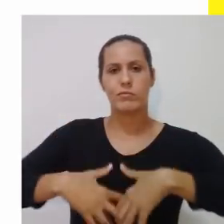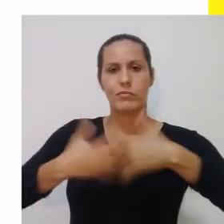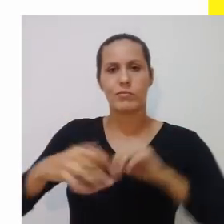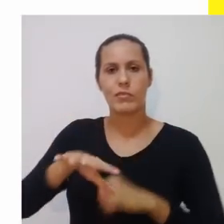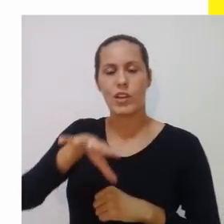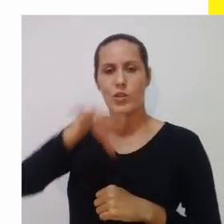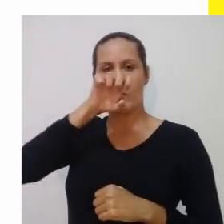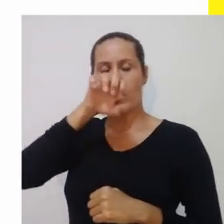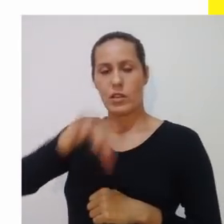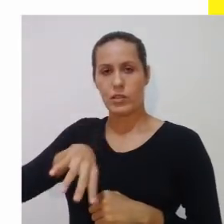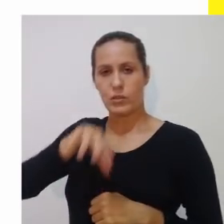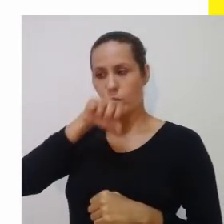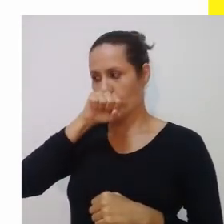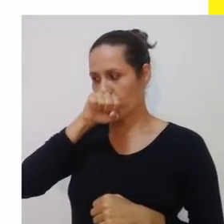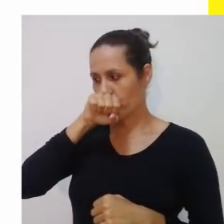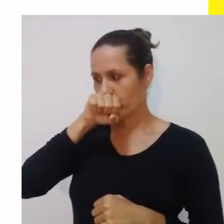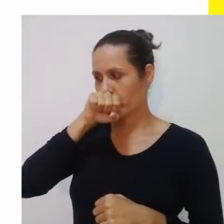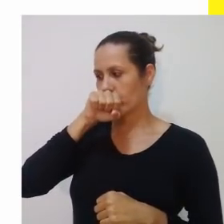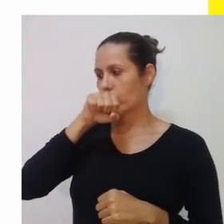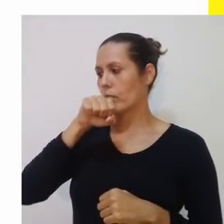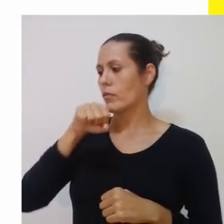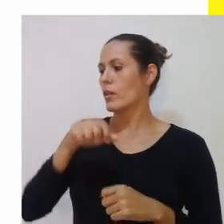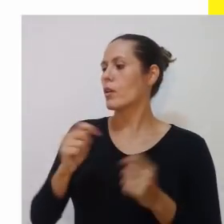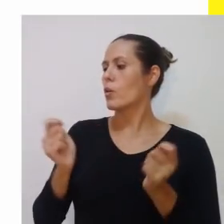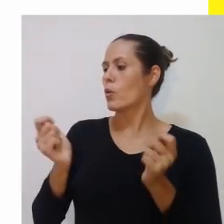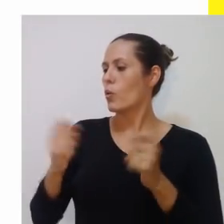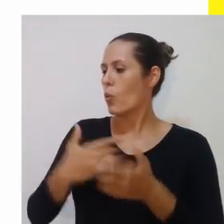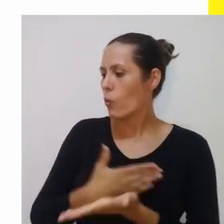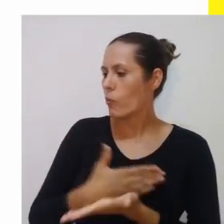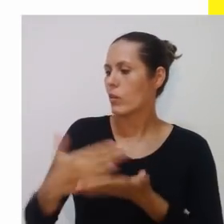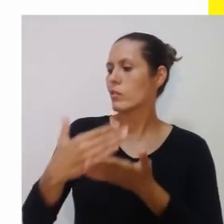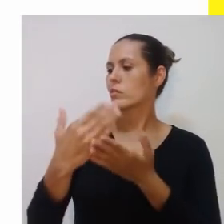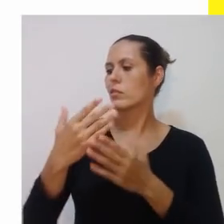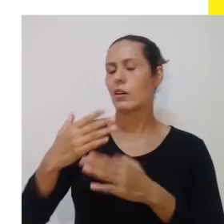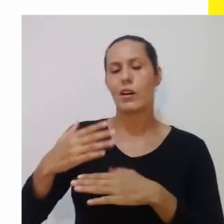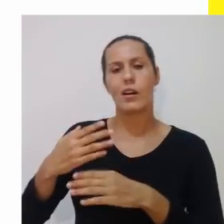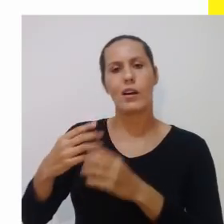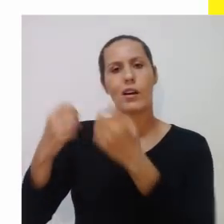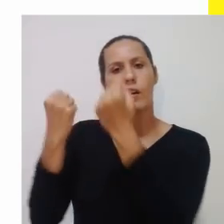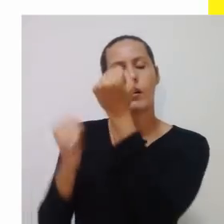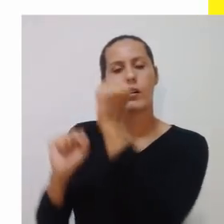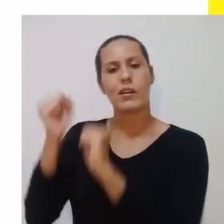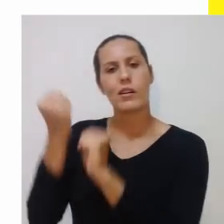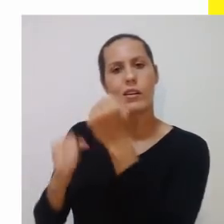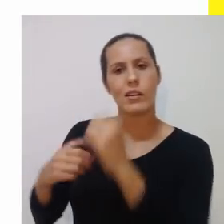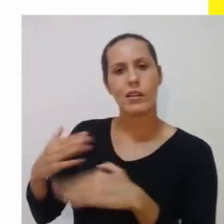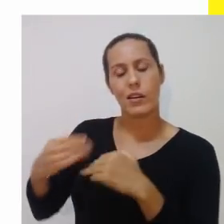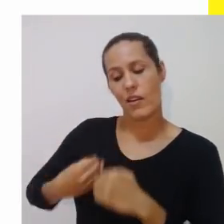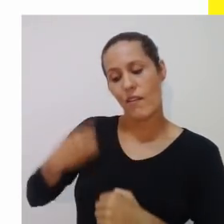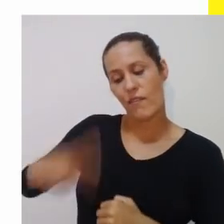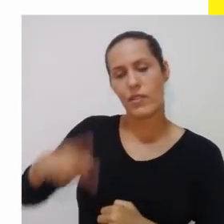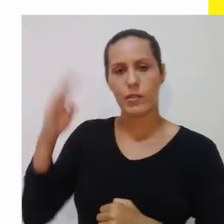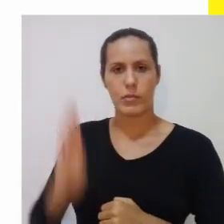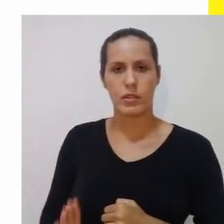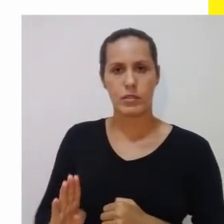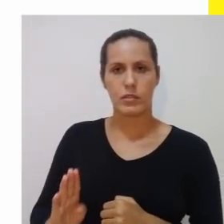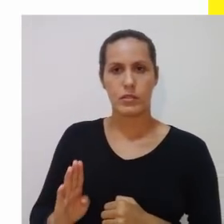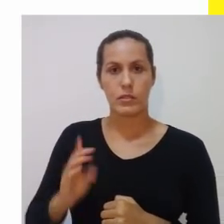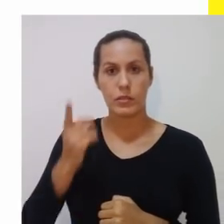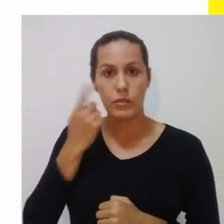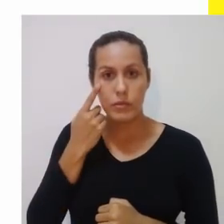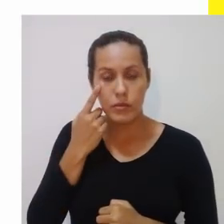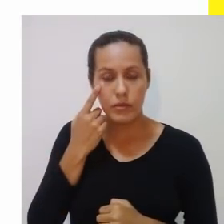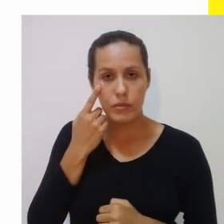no Brasil. Olha o subtítulo, também é importante ver o subtítulo. Como eu disse, o subtítulo também